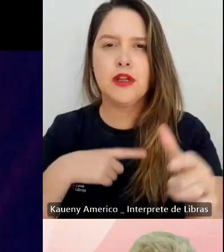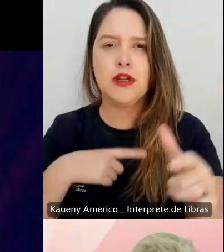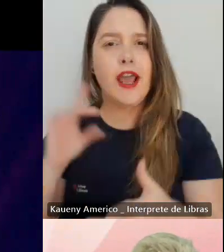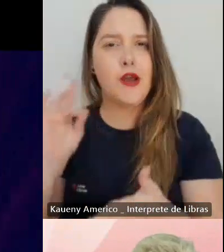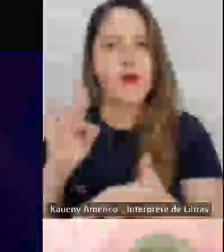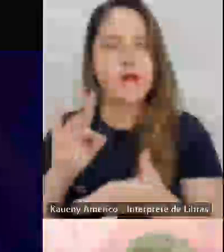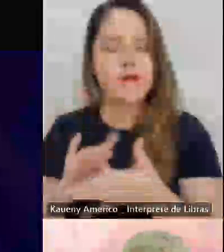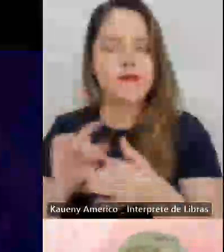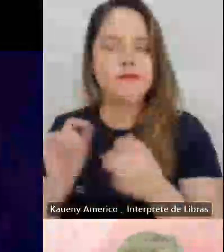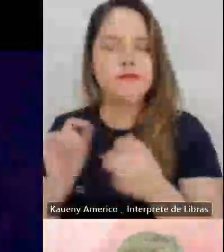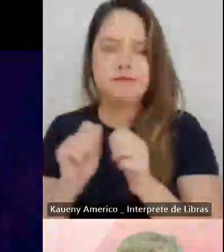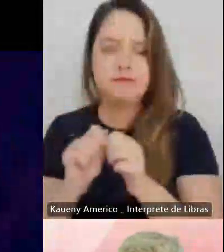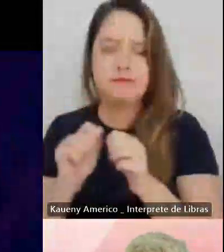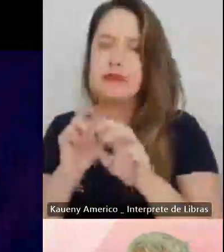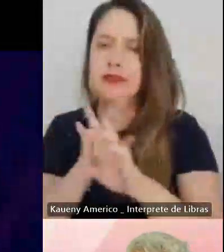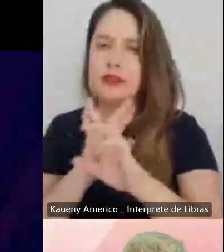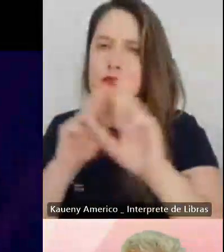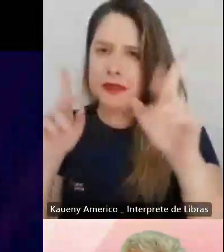a diferença.